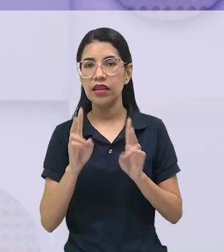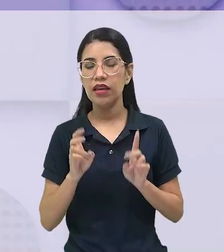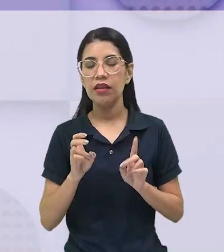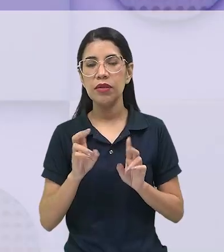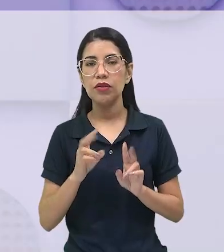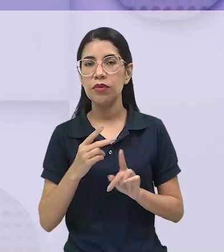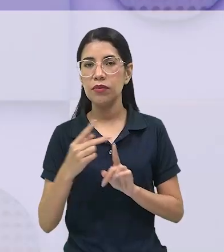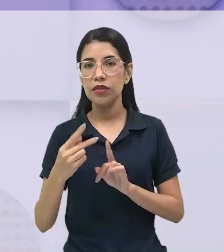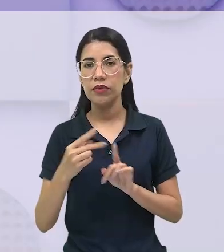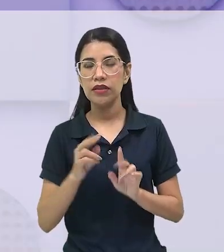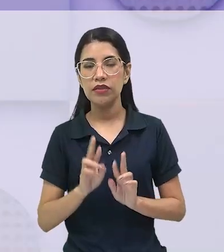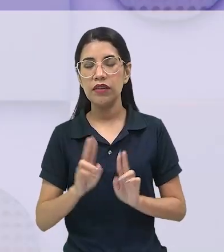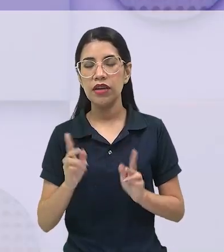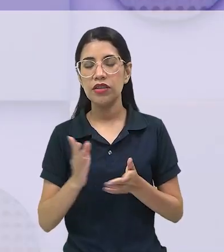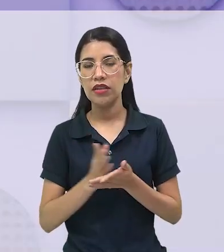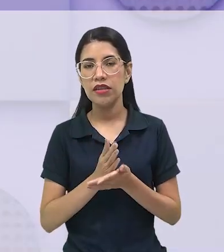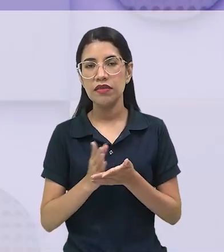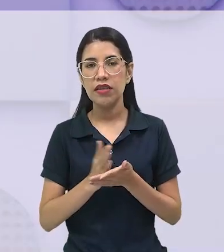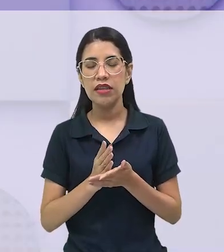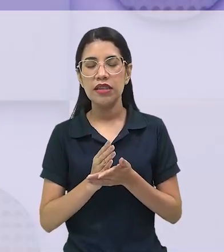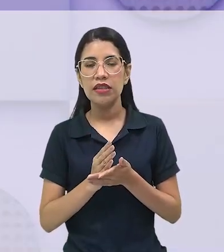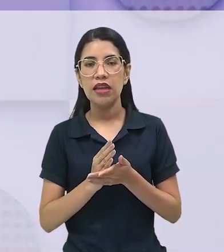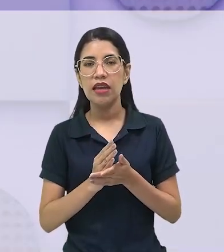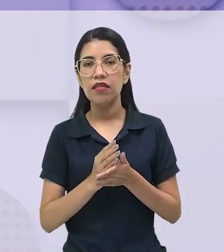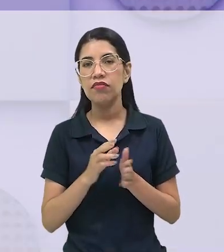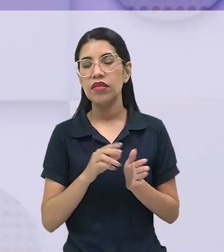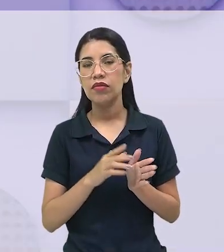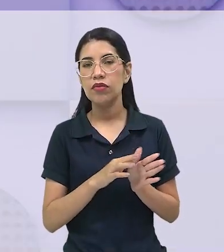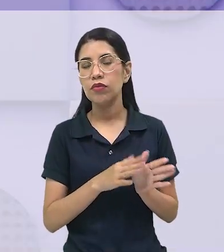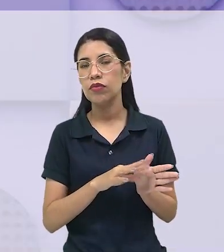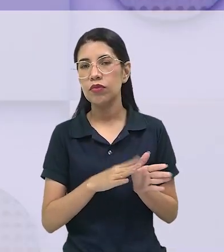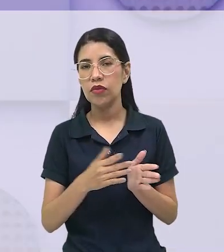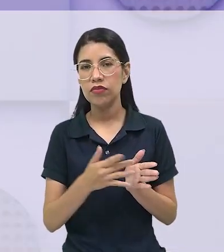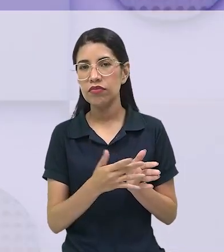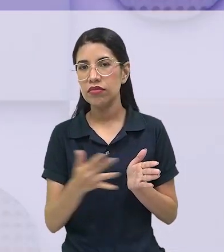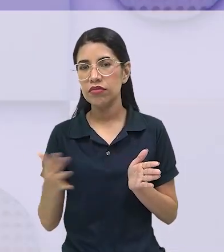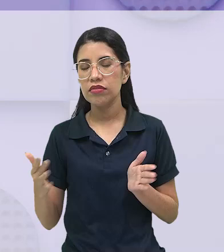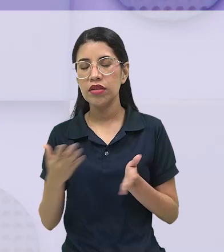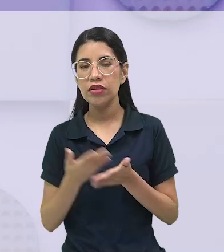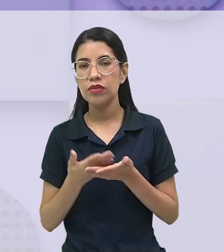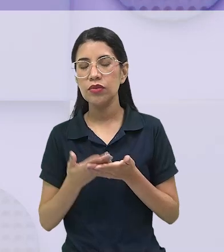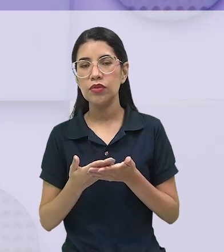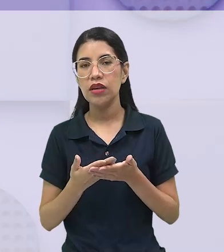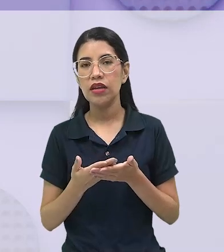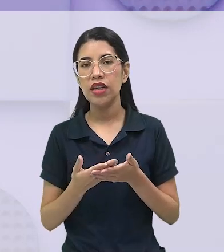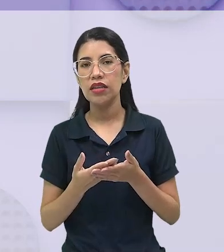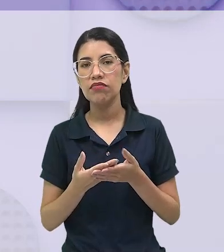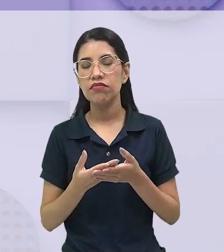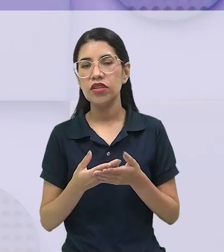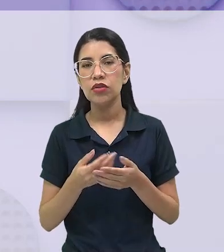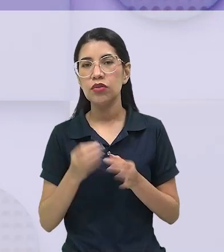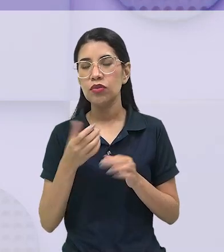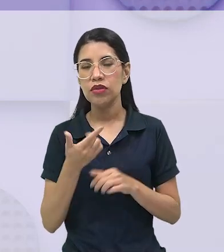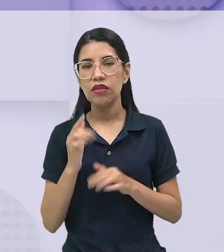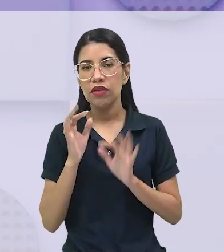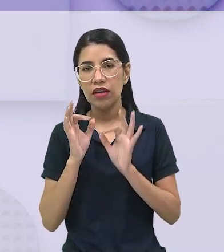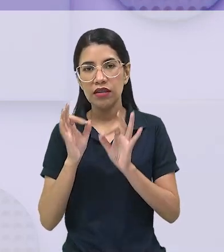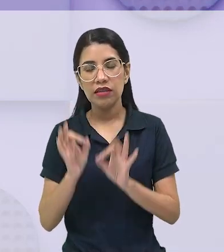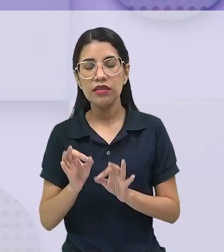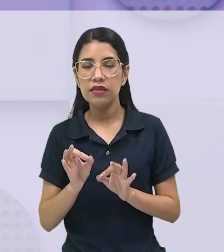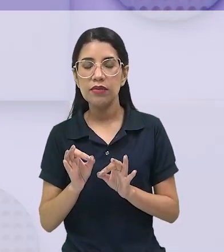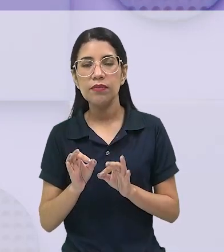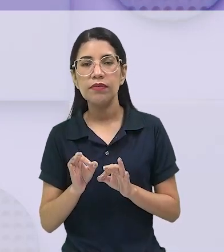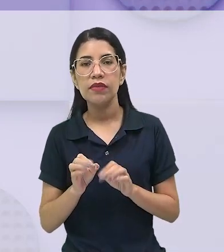certas coisas que às vezes no decorrer do estudo nós deixamos passar meio que batidos. Então, nós